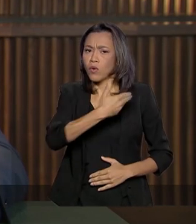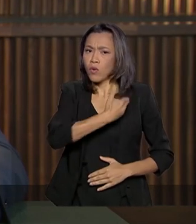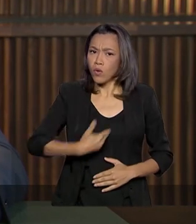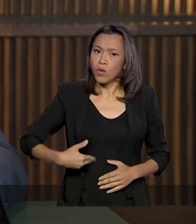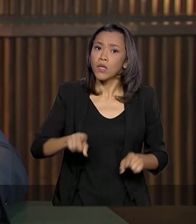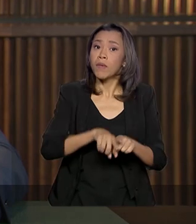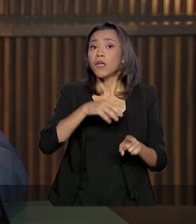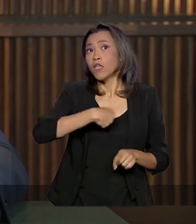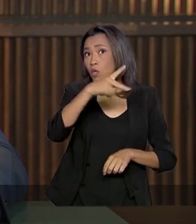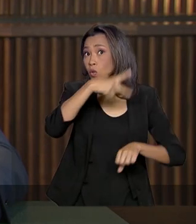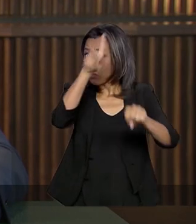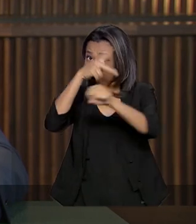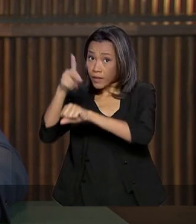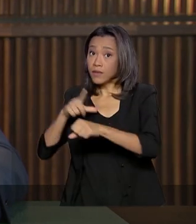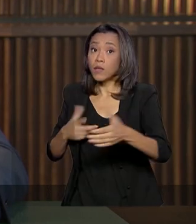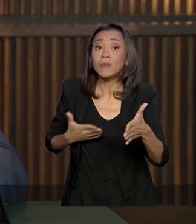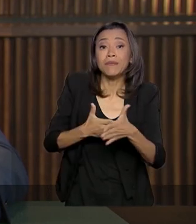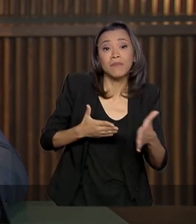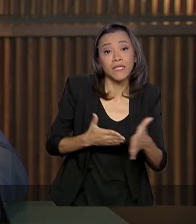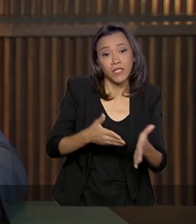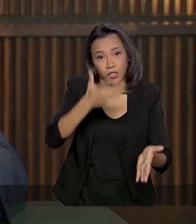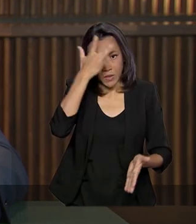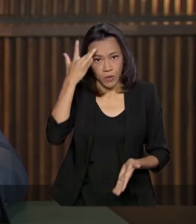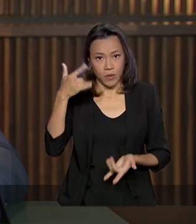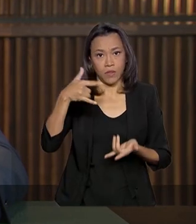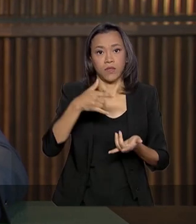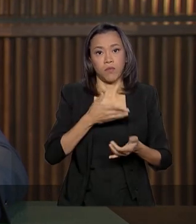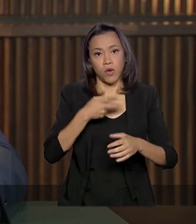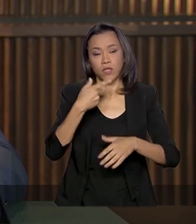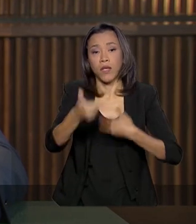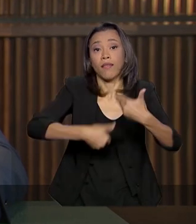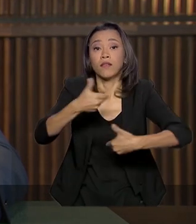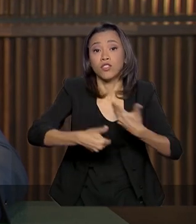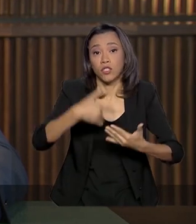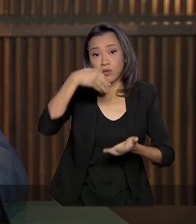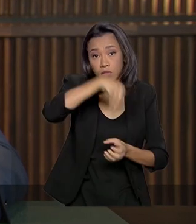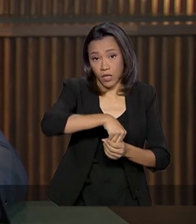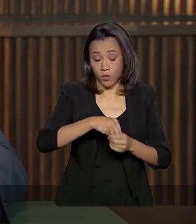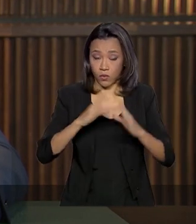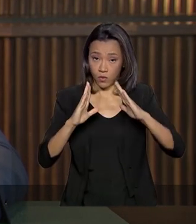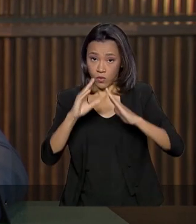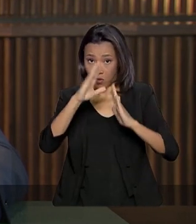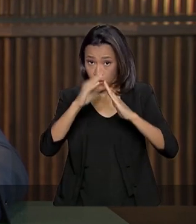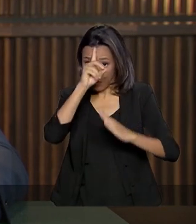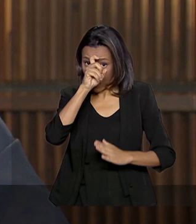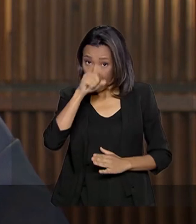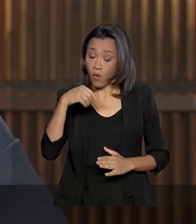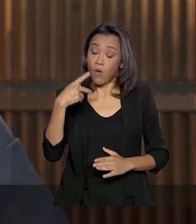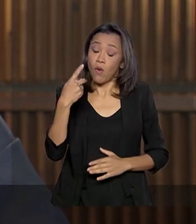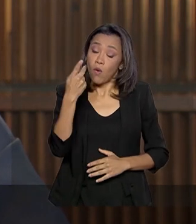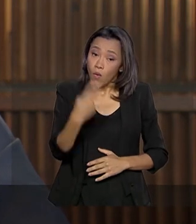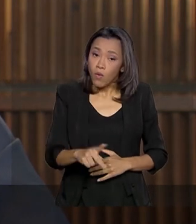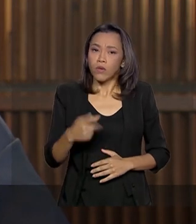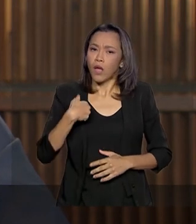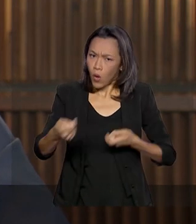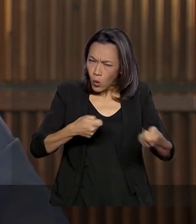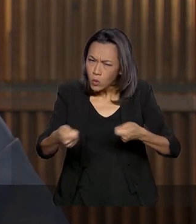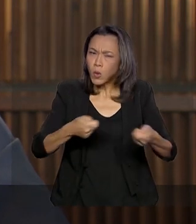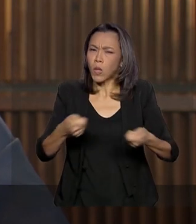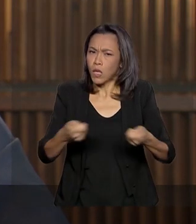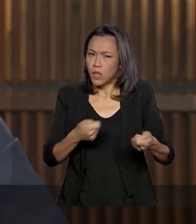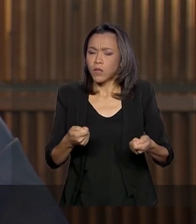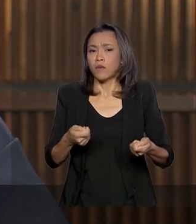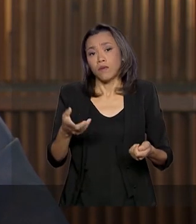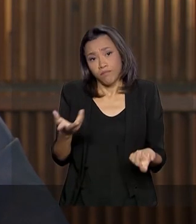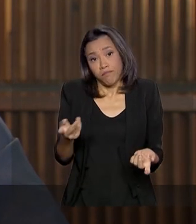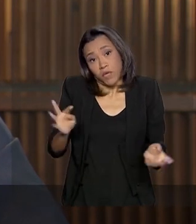pacientes que podem ser atendidos o governo está atento para manter a evolução do quadro sobre controle é provável